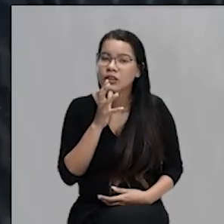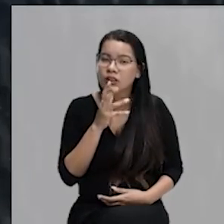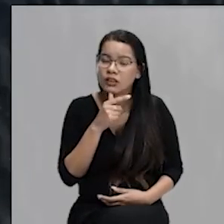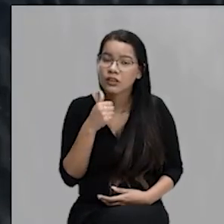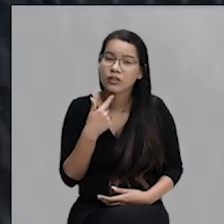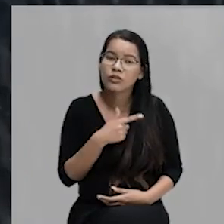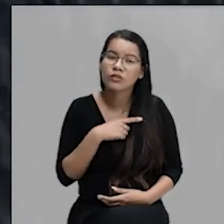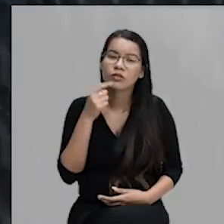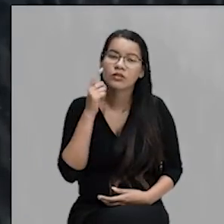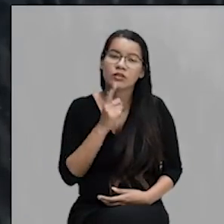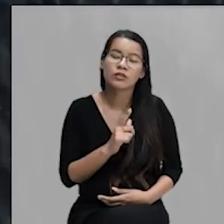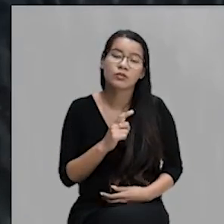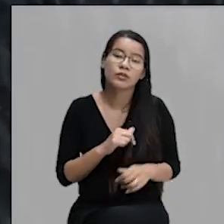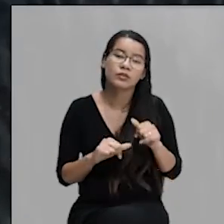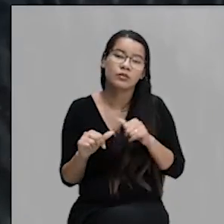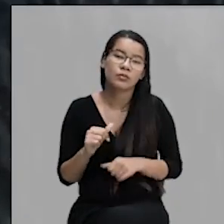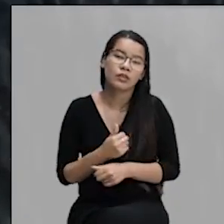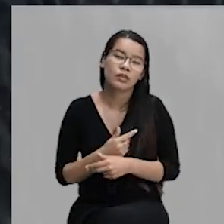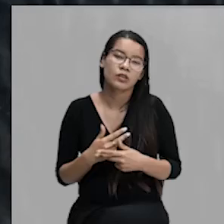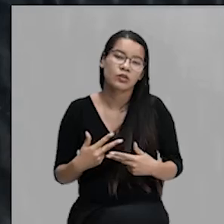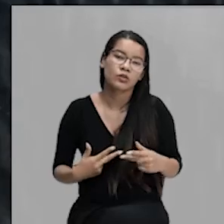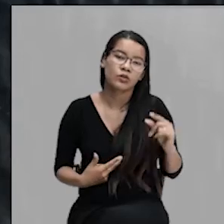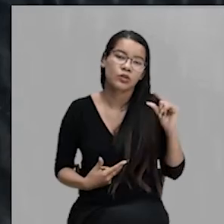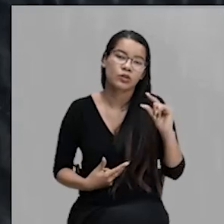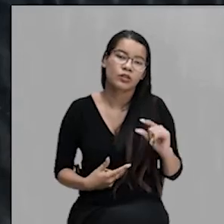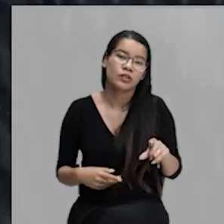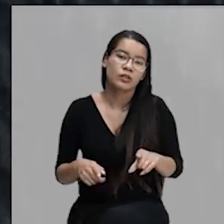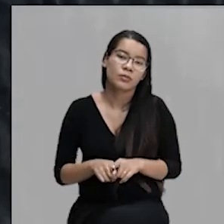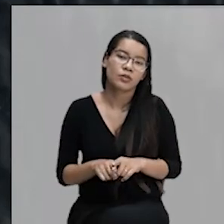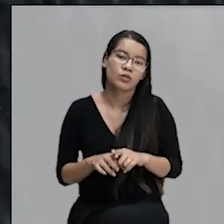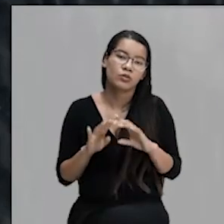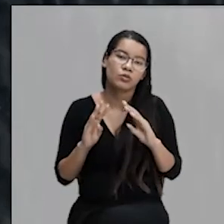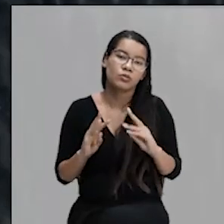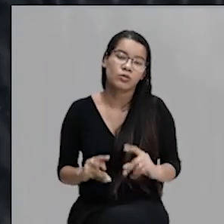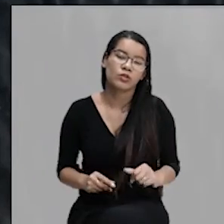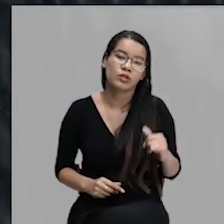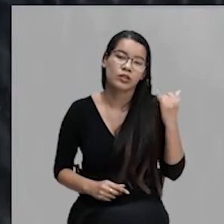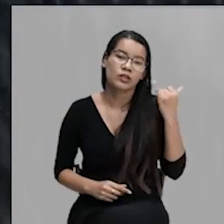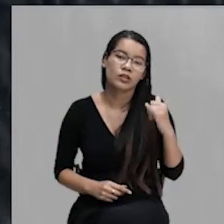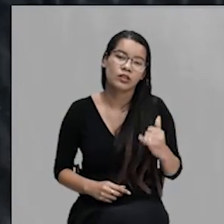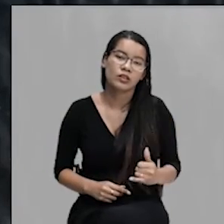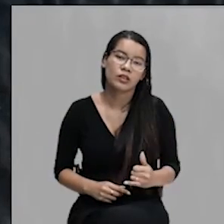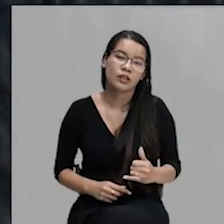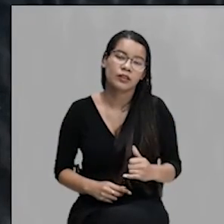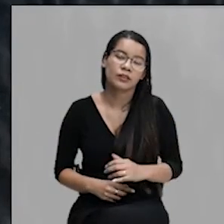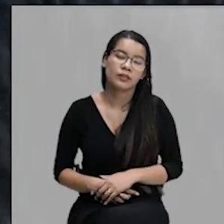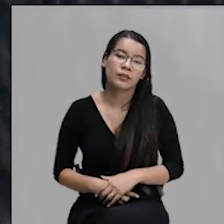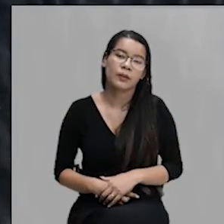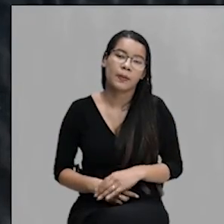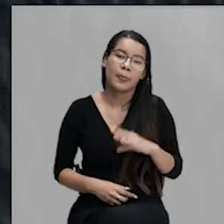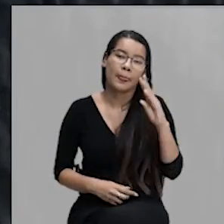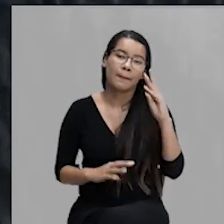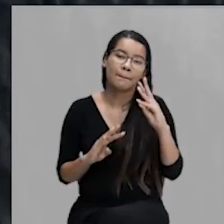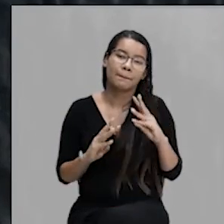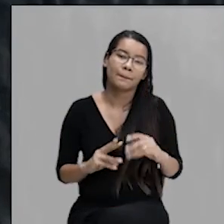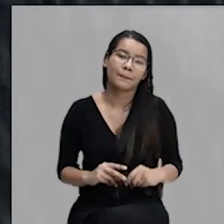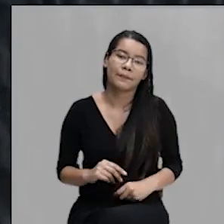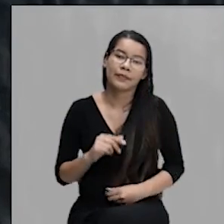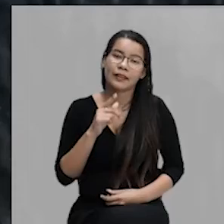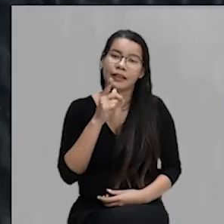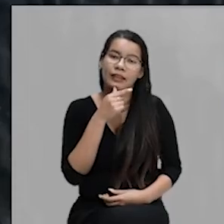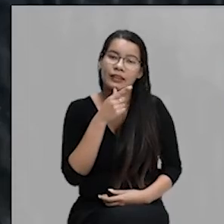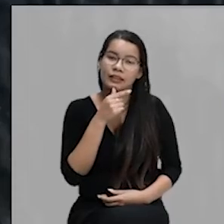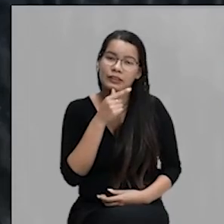gente consiga transformar alguma coisa. Reduzir o consumo de energia elétrica, na medida do possível, reduzir o consumo de